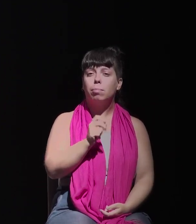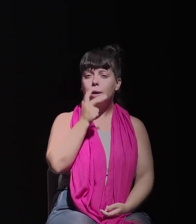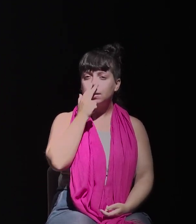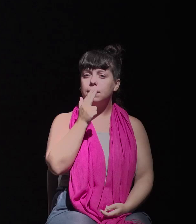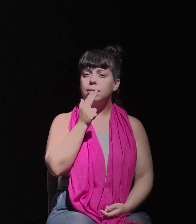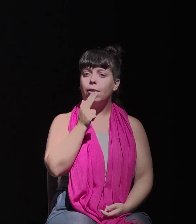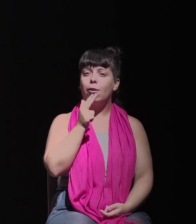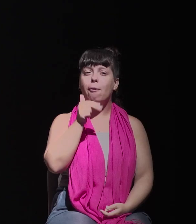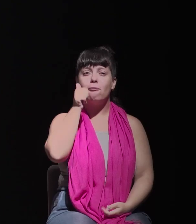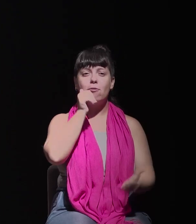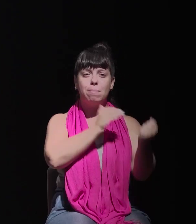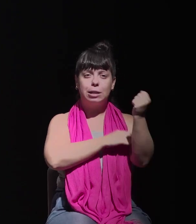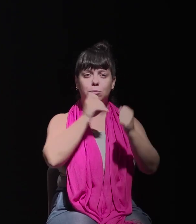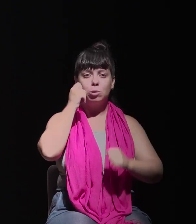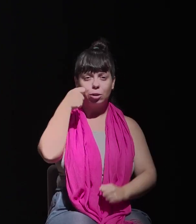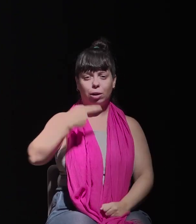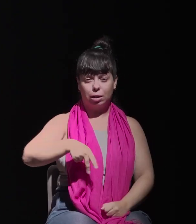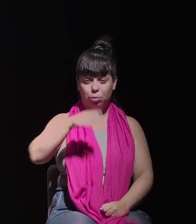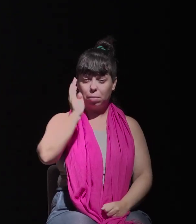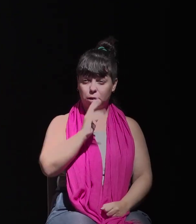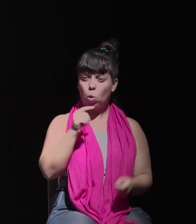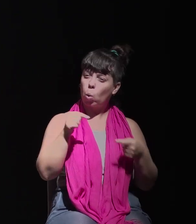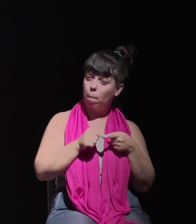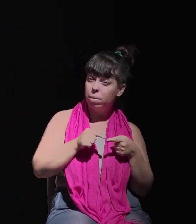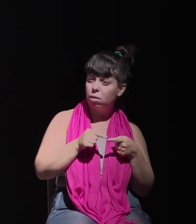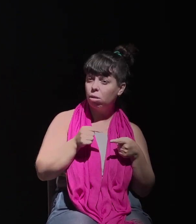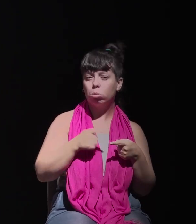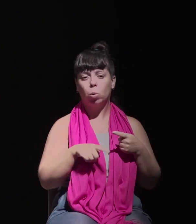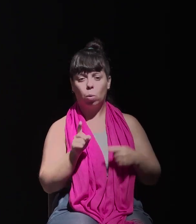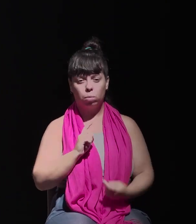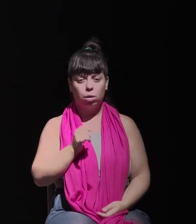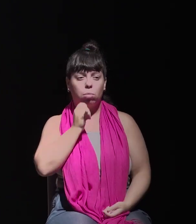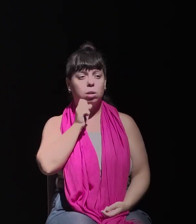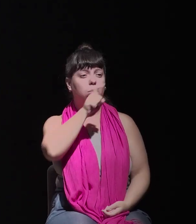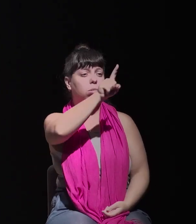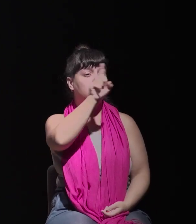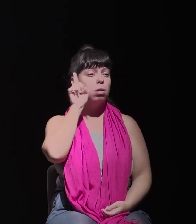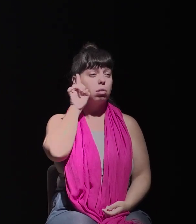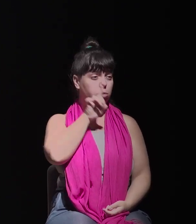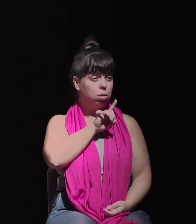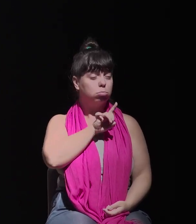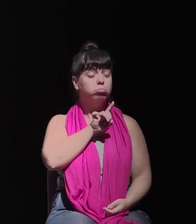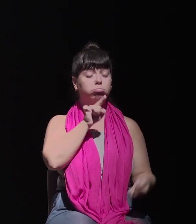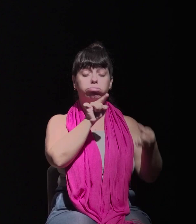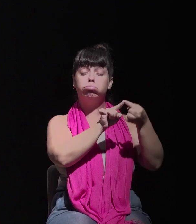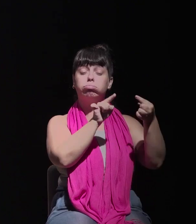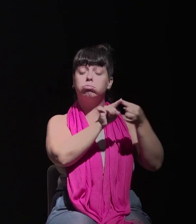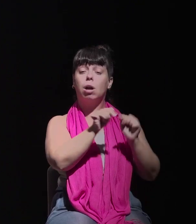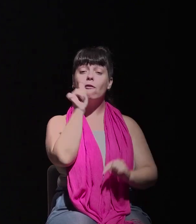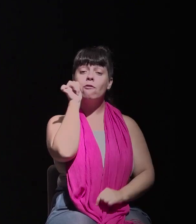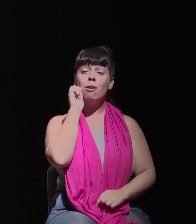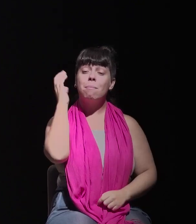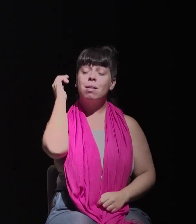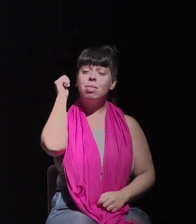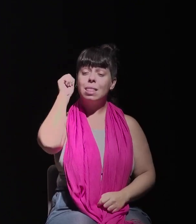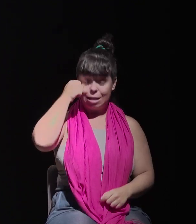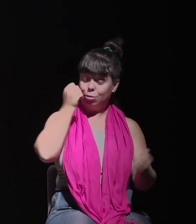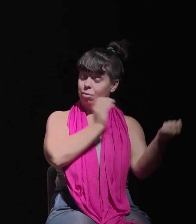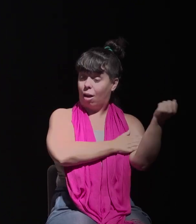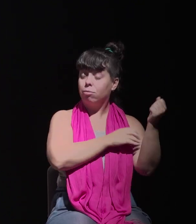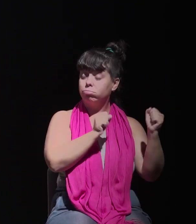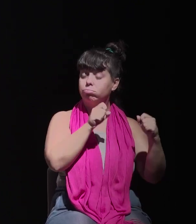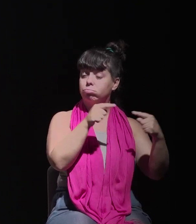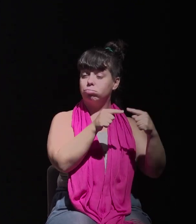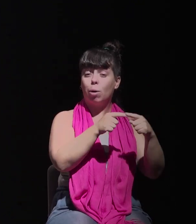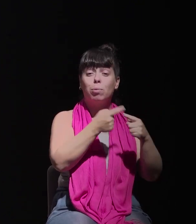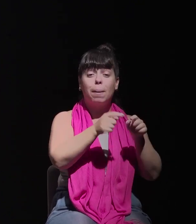no Brasil. Por exemplo, nos Estados Unidos é totalmente pertinente se pensar um feminismo negro, porque os processos de organização